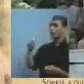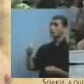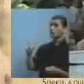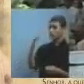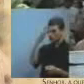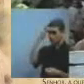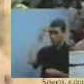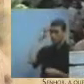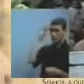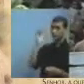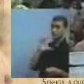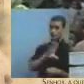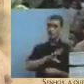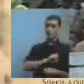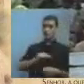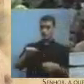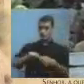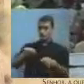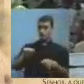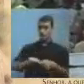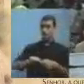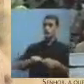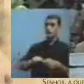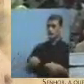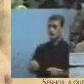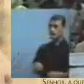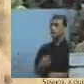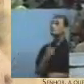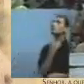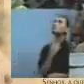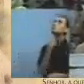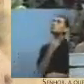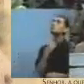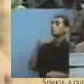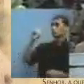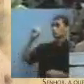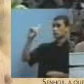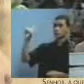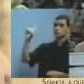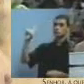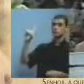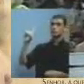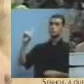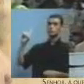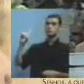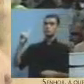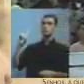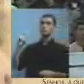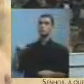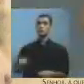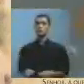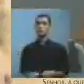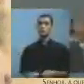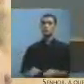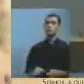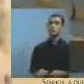Amar não é fazer a vontade do outro. Esse moço aqui, todo mundo deixava ele fazer a vontade dele. Ninguém o